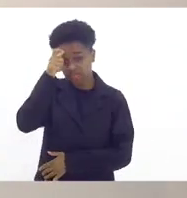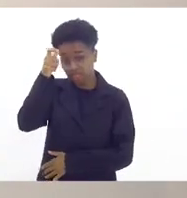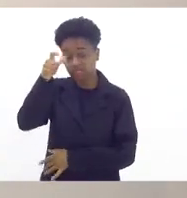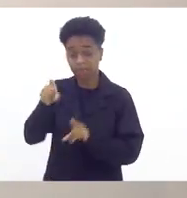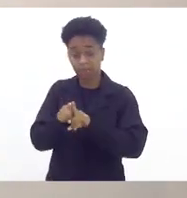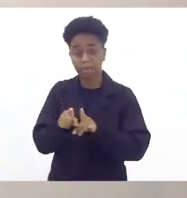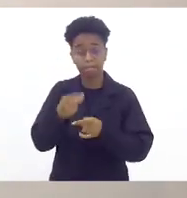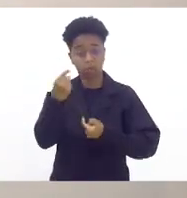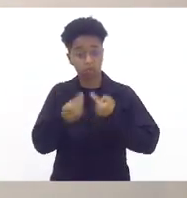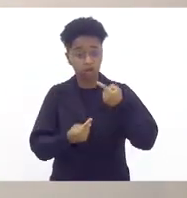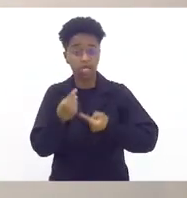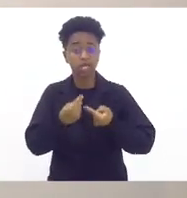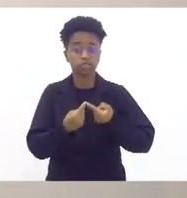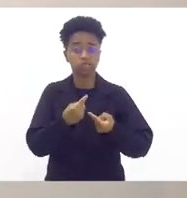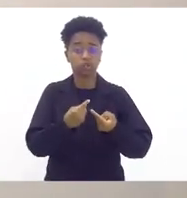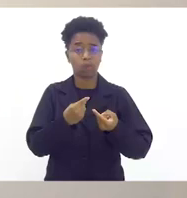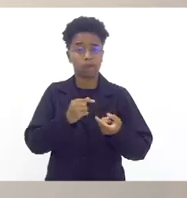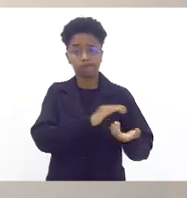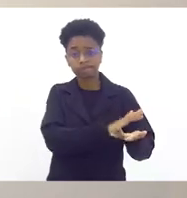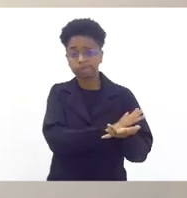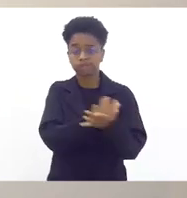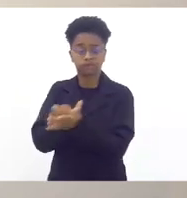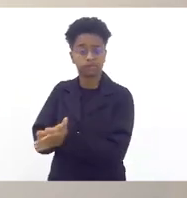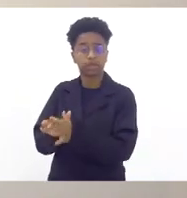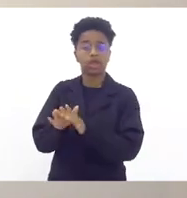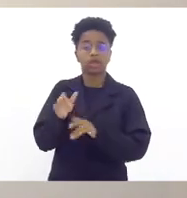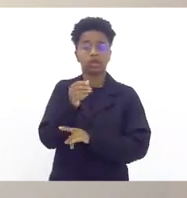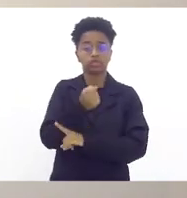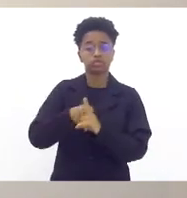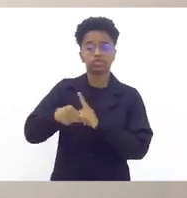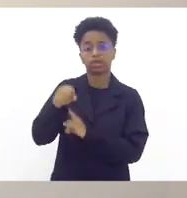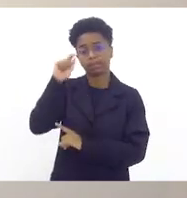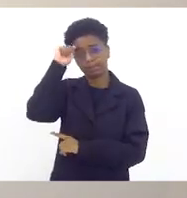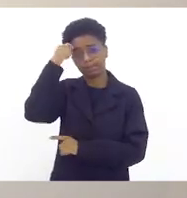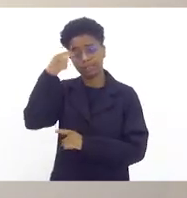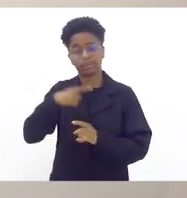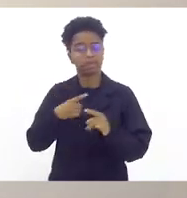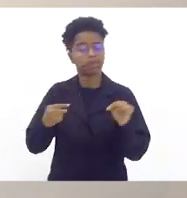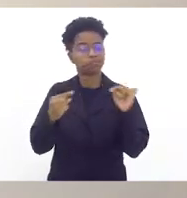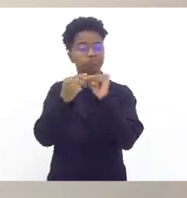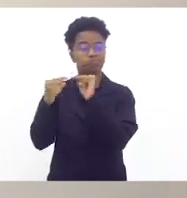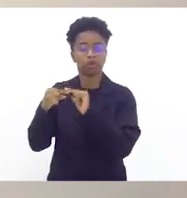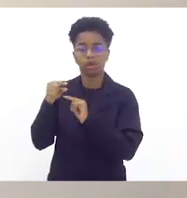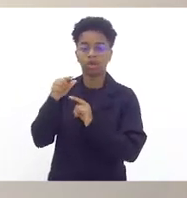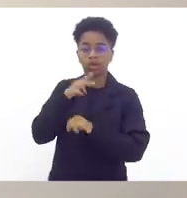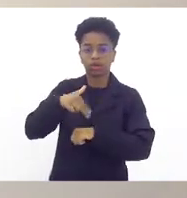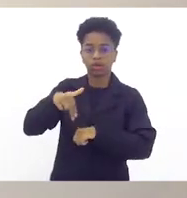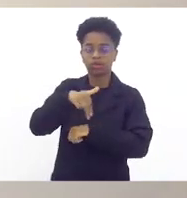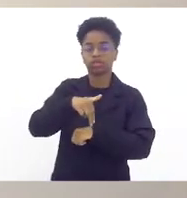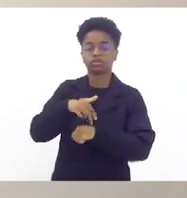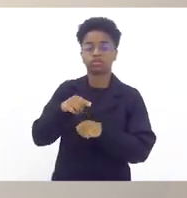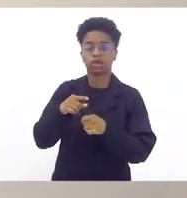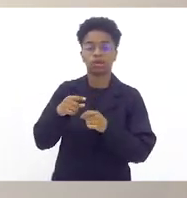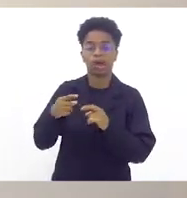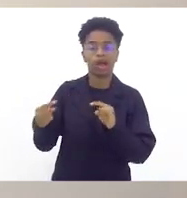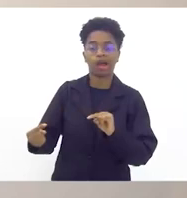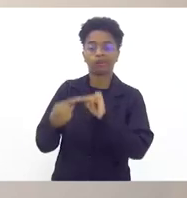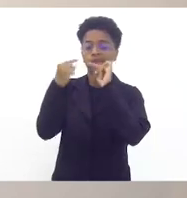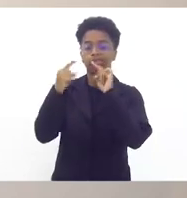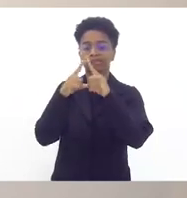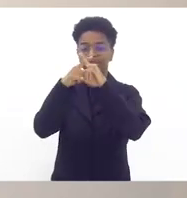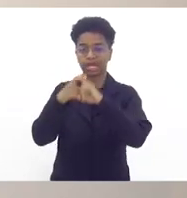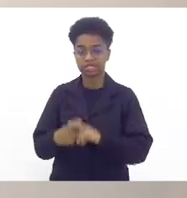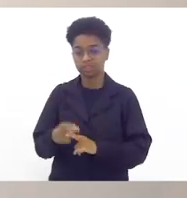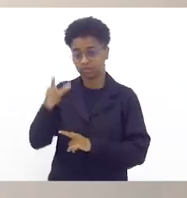eugenistas, pautados por uma conjuntura internacional que foi lá culminar no nazismo, no nazifascismo na